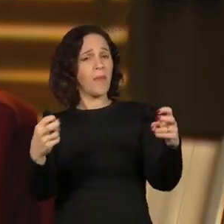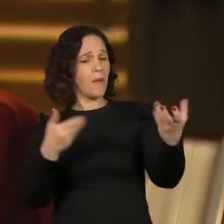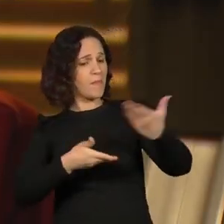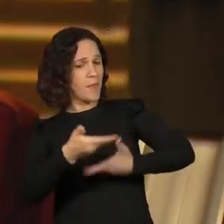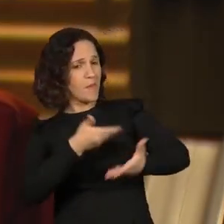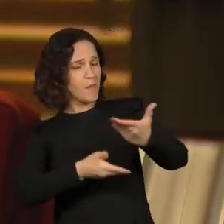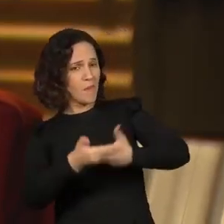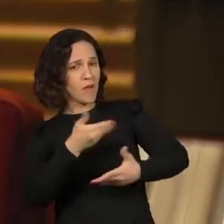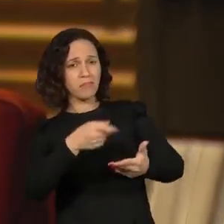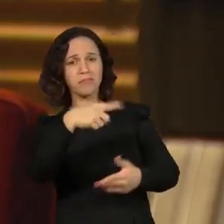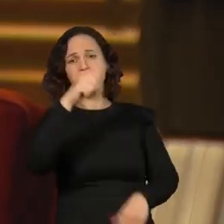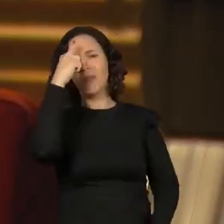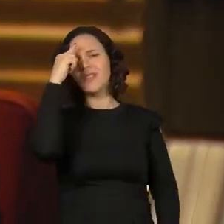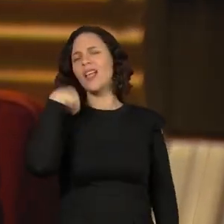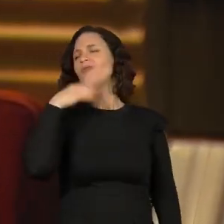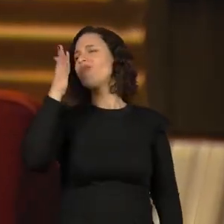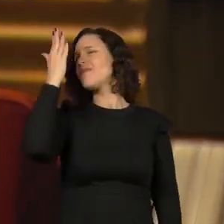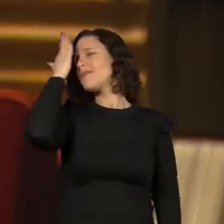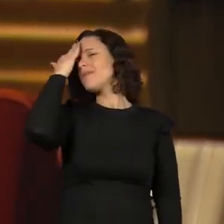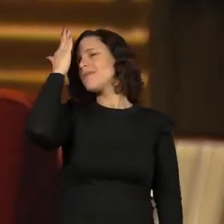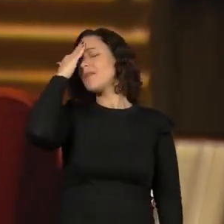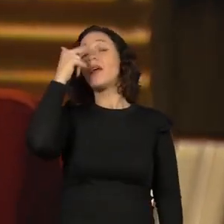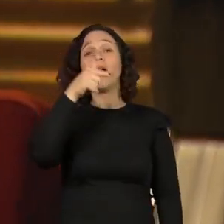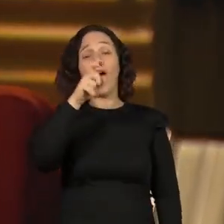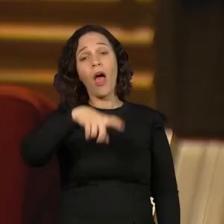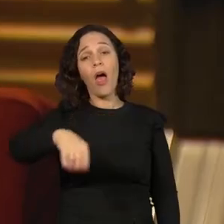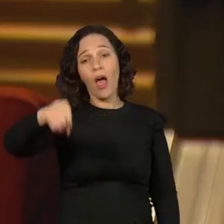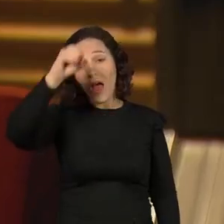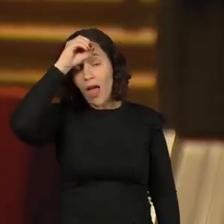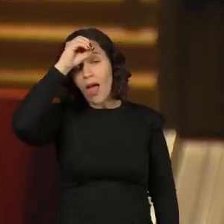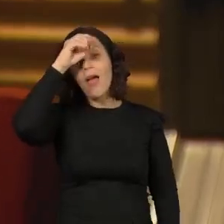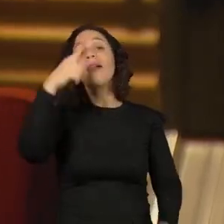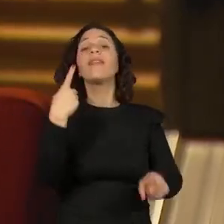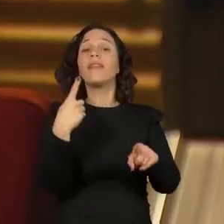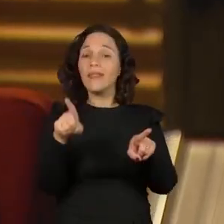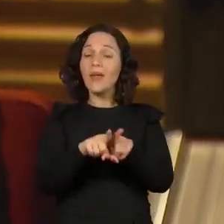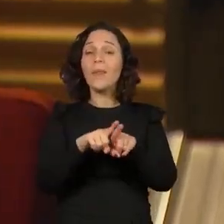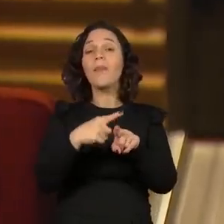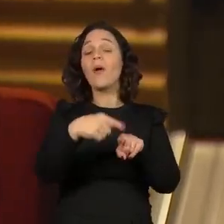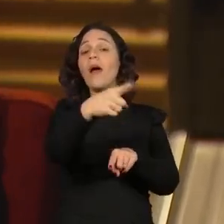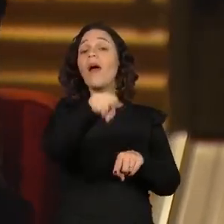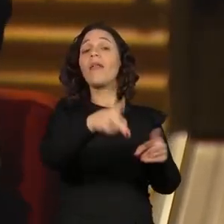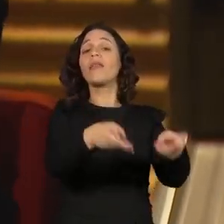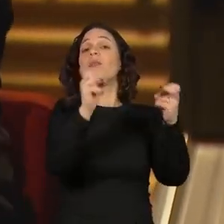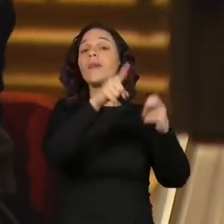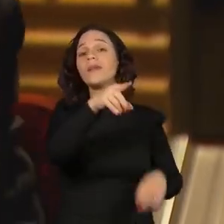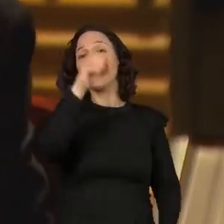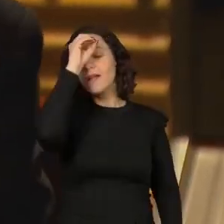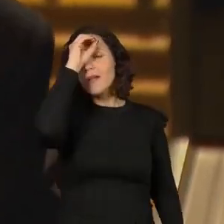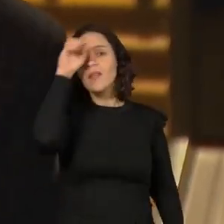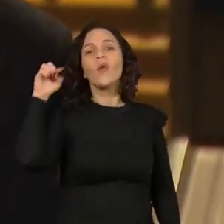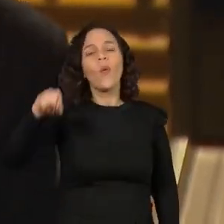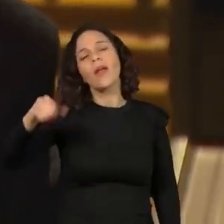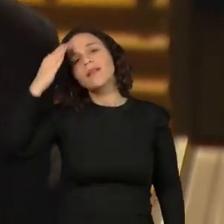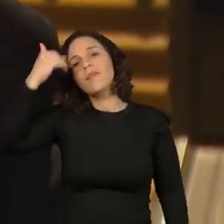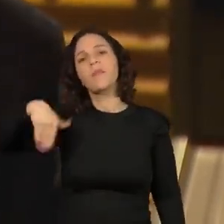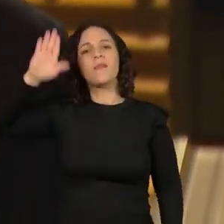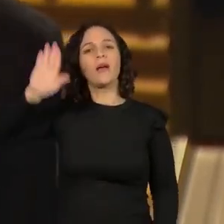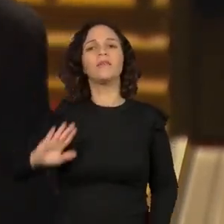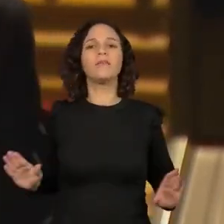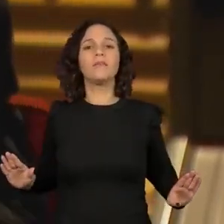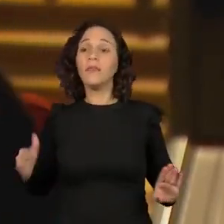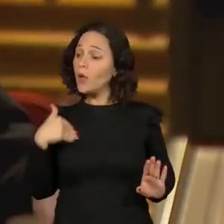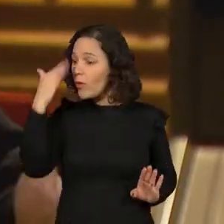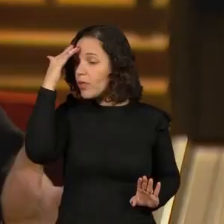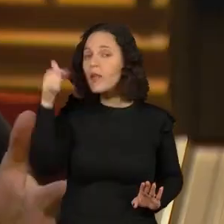interage acreditam saber portanto são ignorantes também da sua ignorância então ele de fato é o mais sábio P isso eu